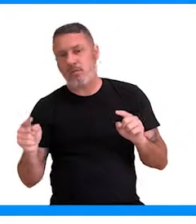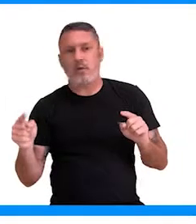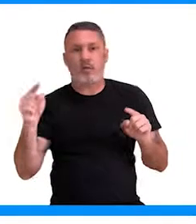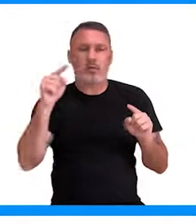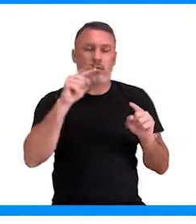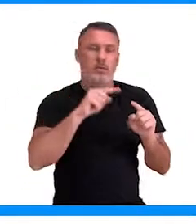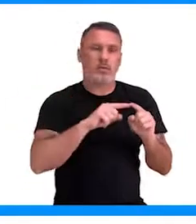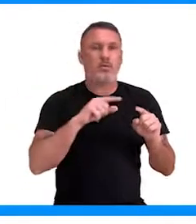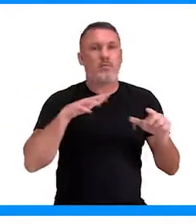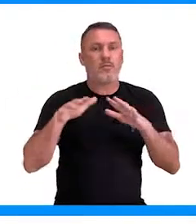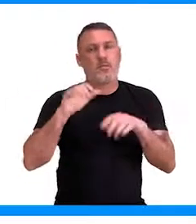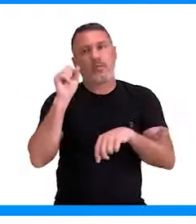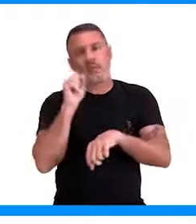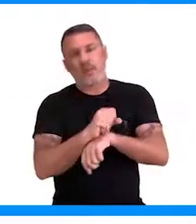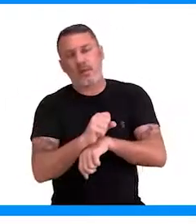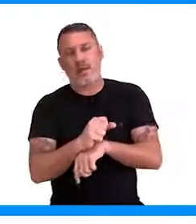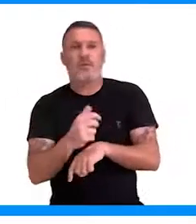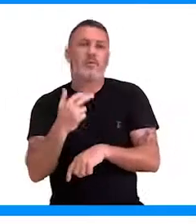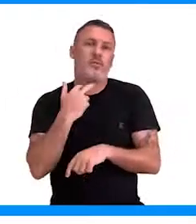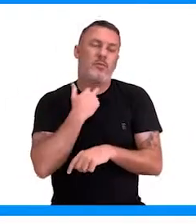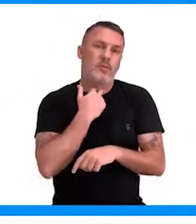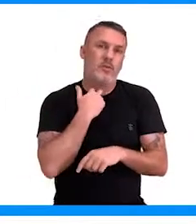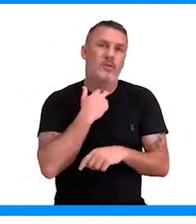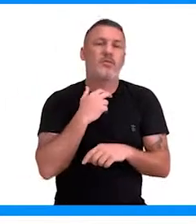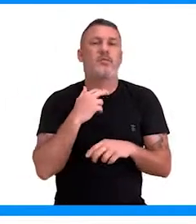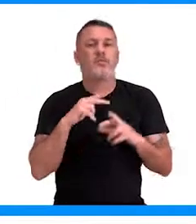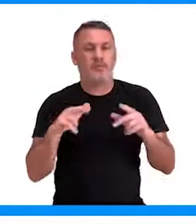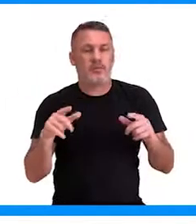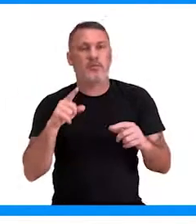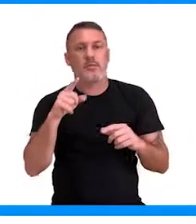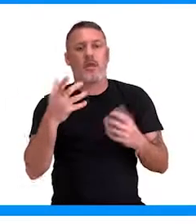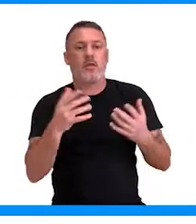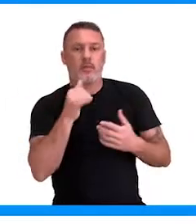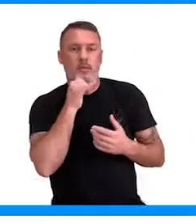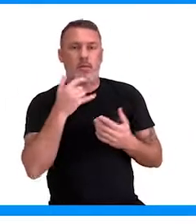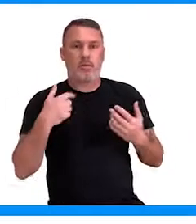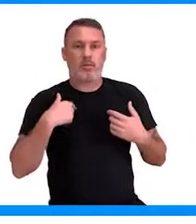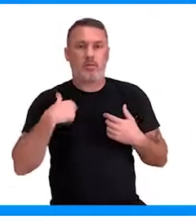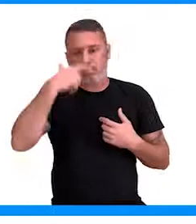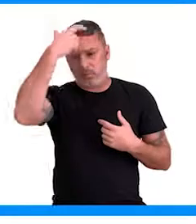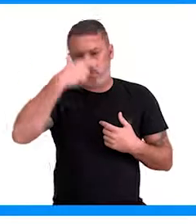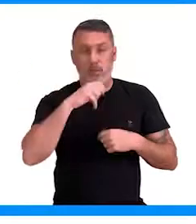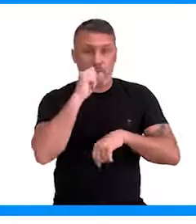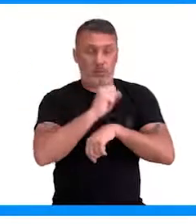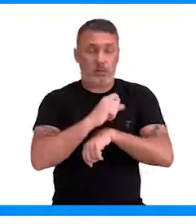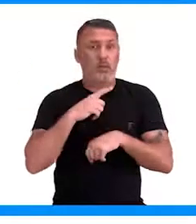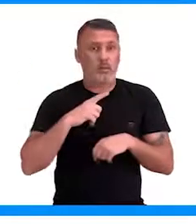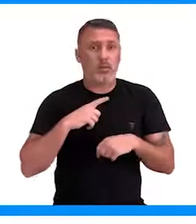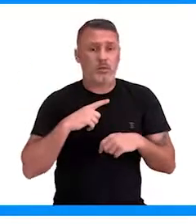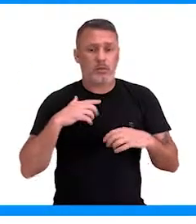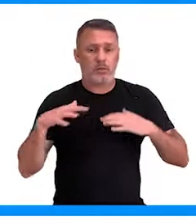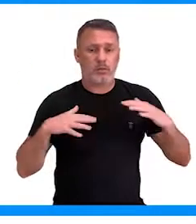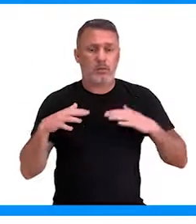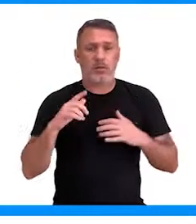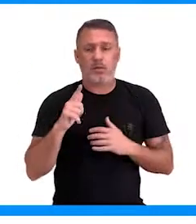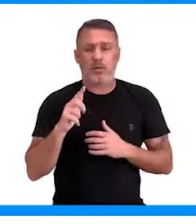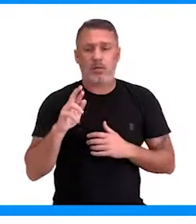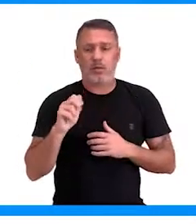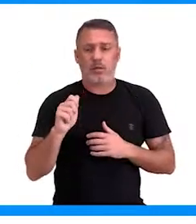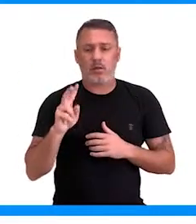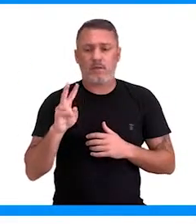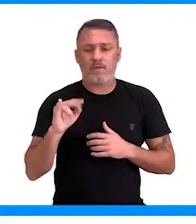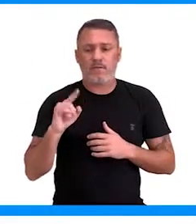O seu movimento pode parar e o G continuar atuando. Eu estou aqui parado agora e tenho o efeito da gravidade sobre mim,